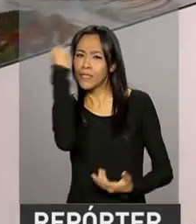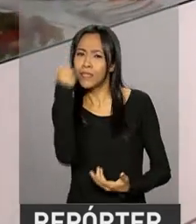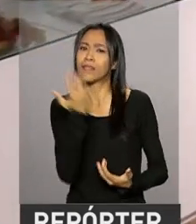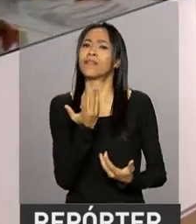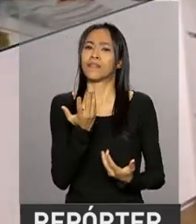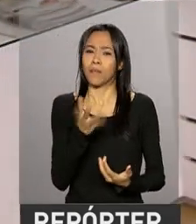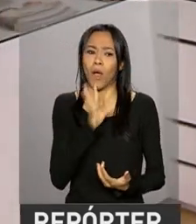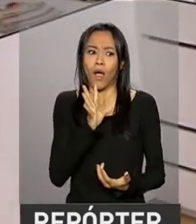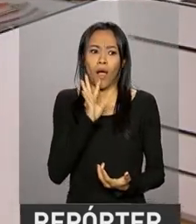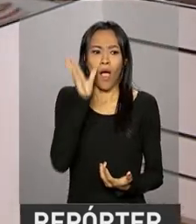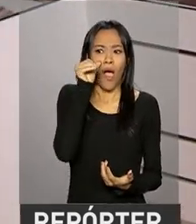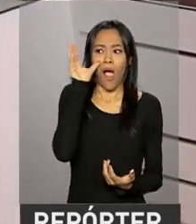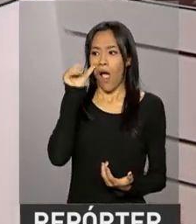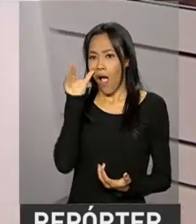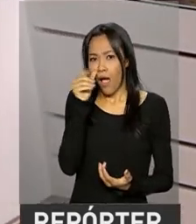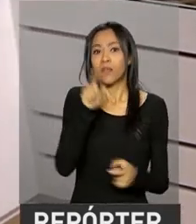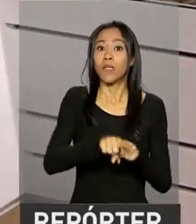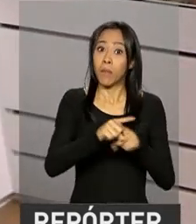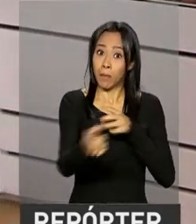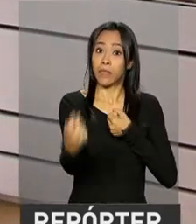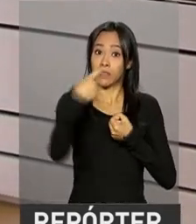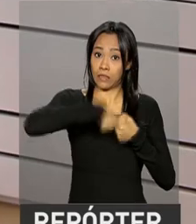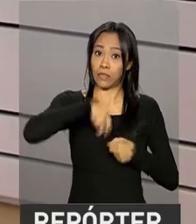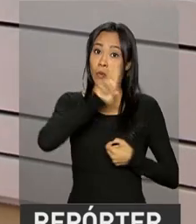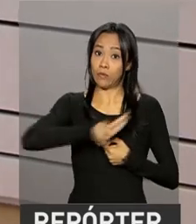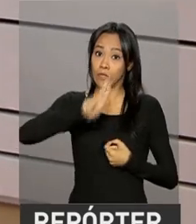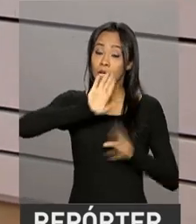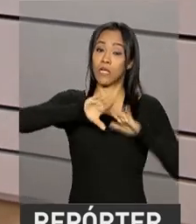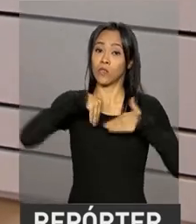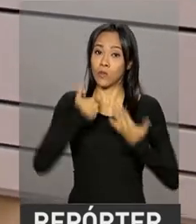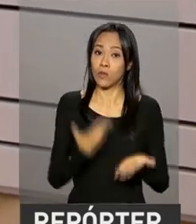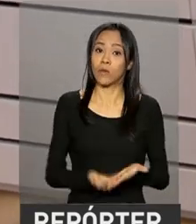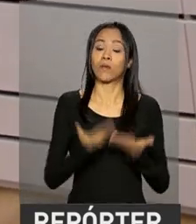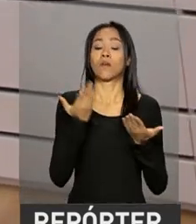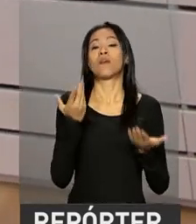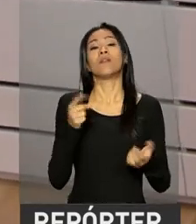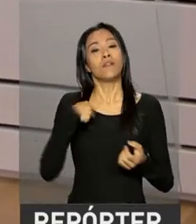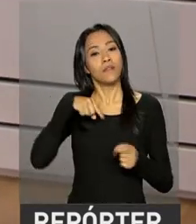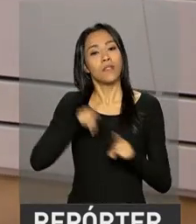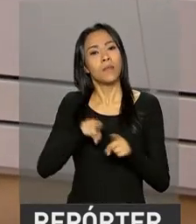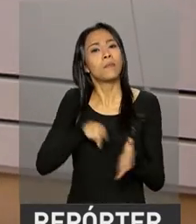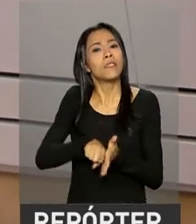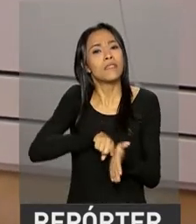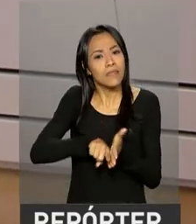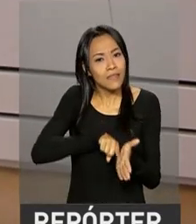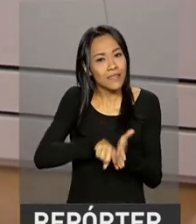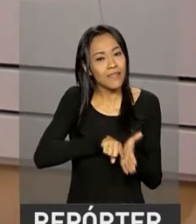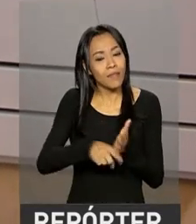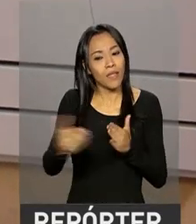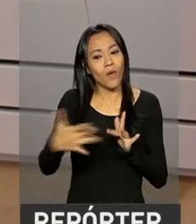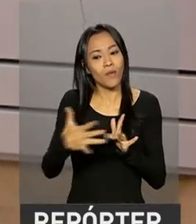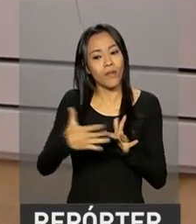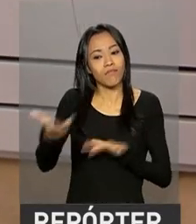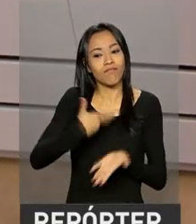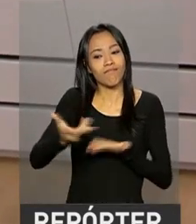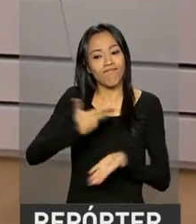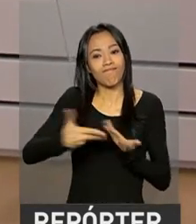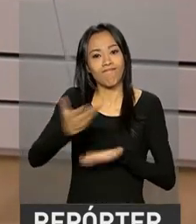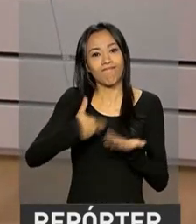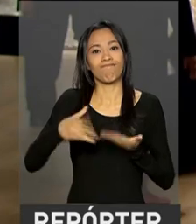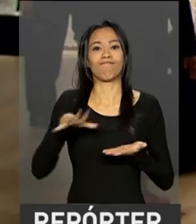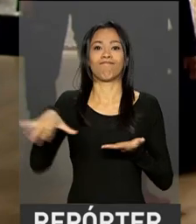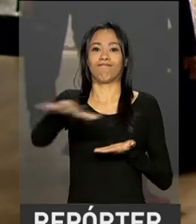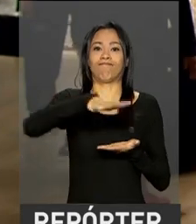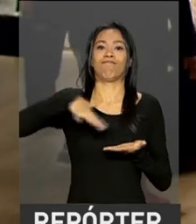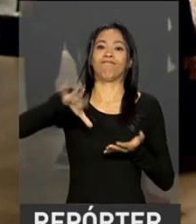Além disso, vai manter parcerias com universidades, escolas e instituições de ensino e pesquisa para se relacionar com toda a